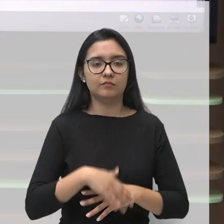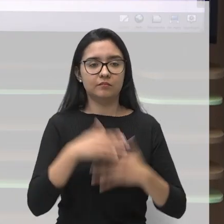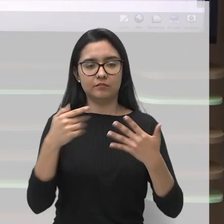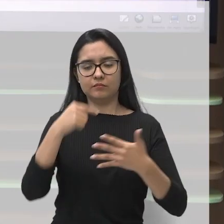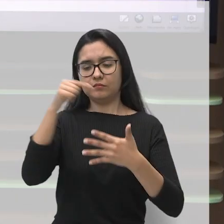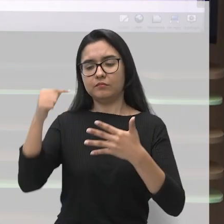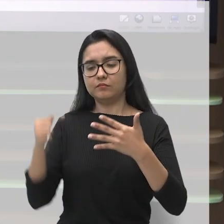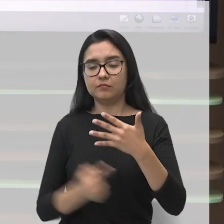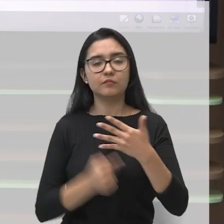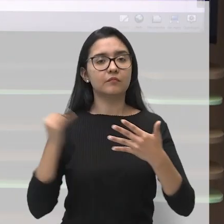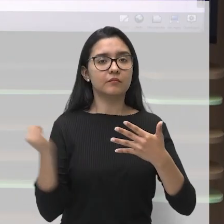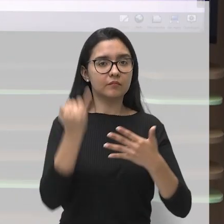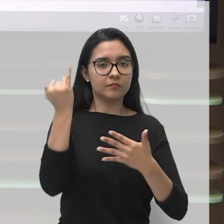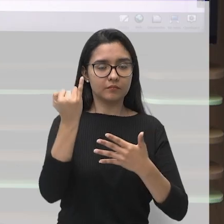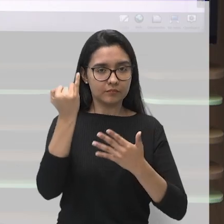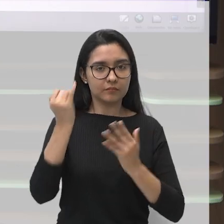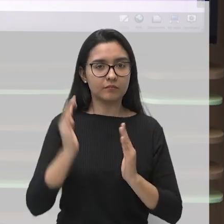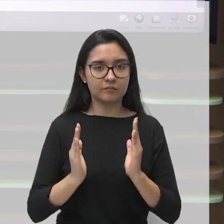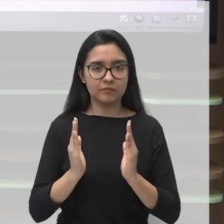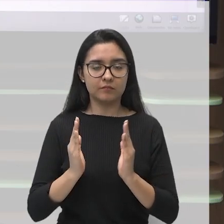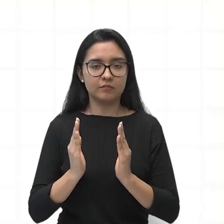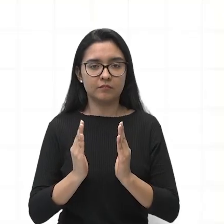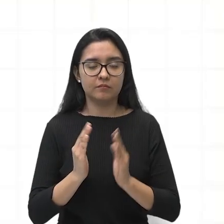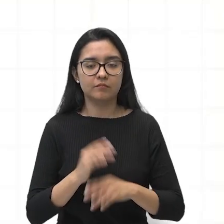mais significativos dessa nossa unidade.